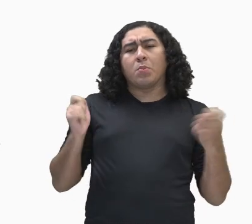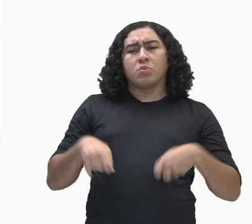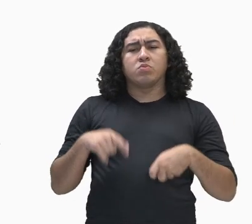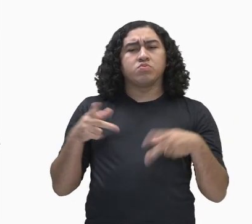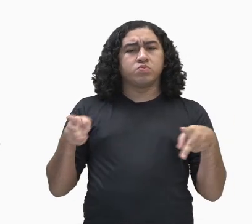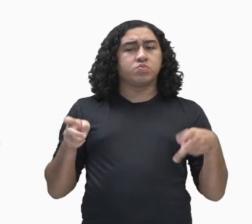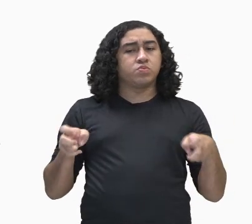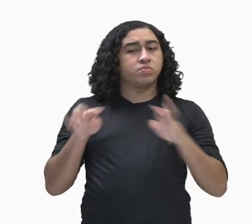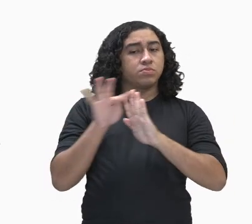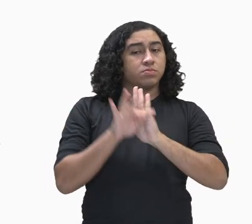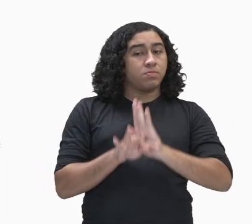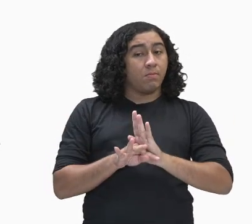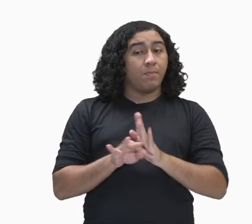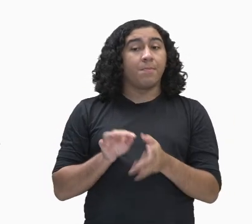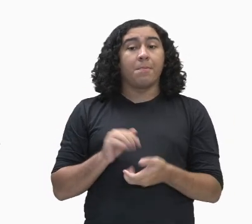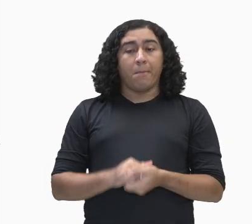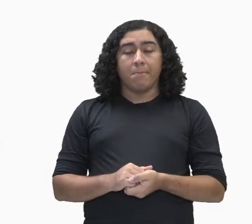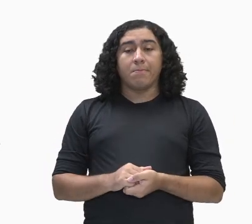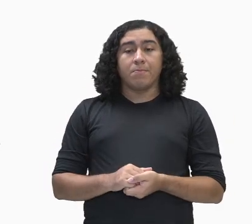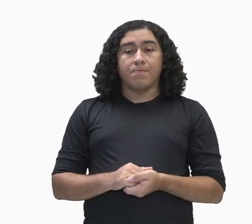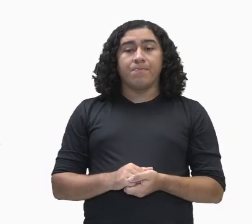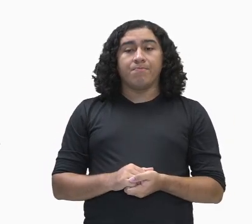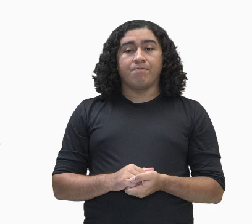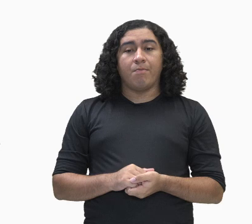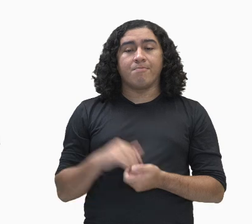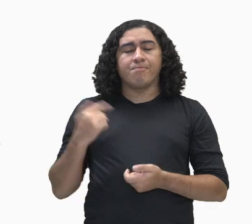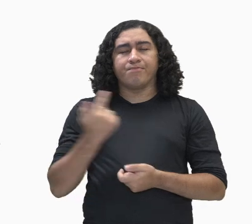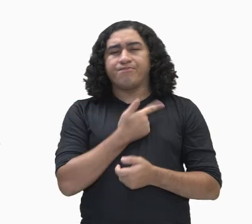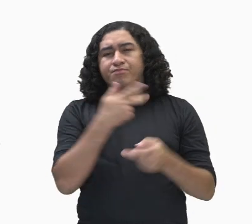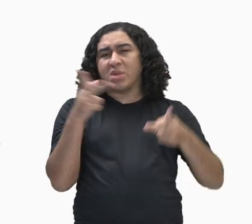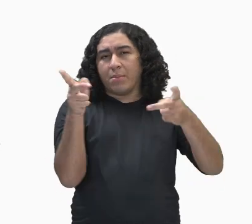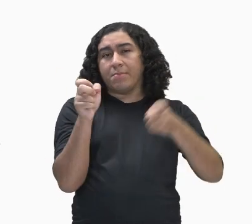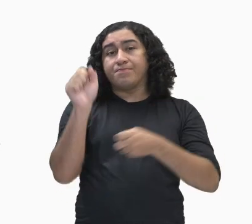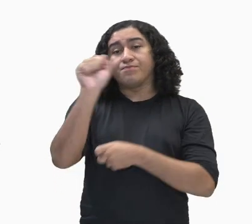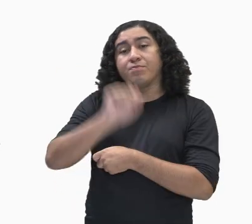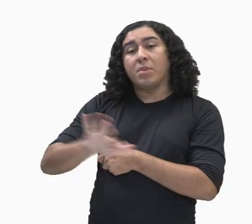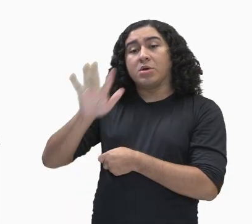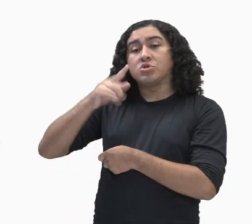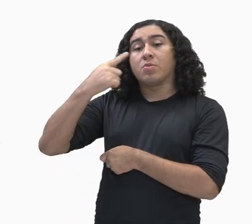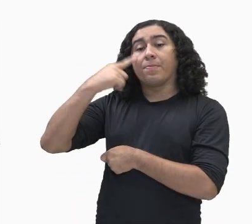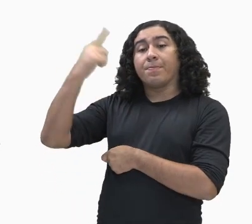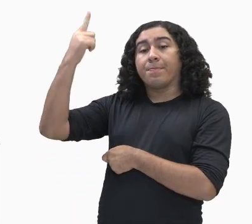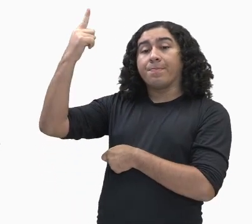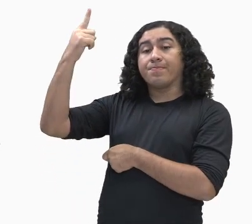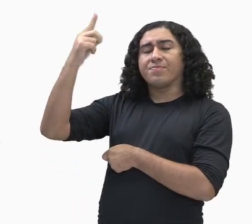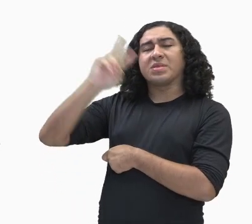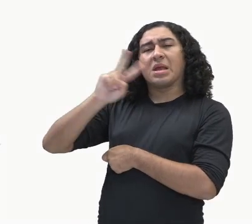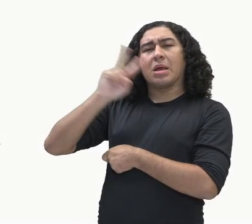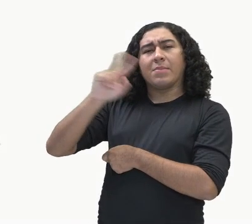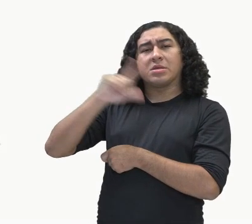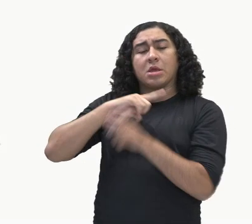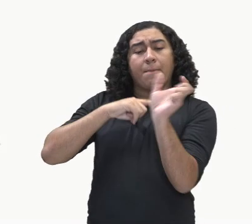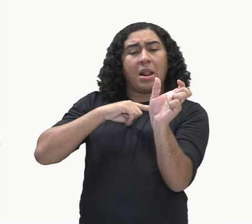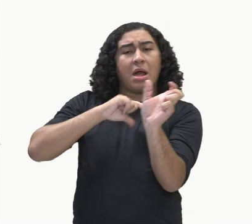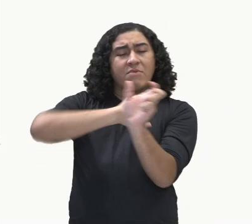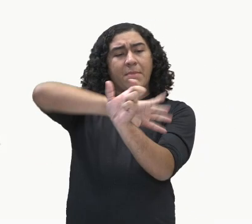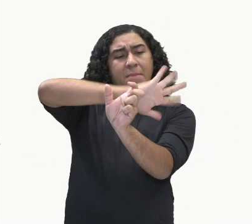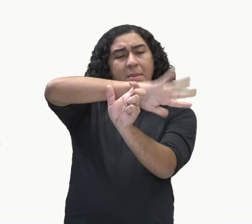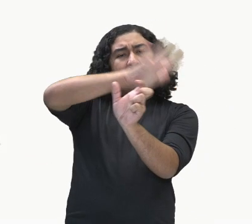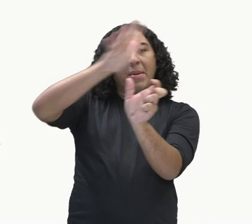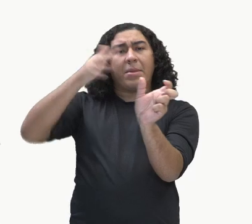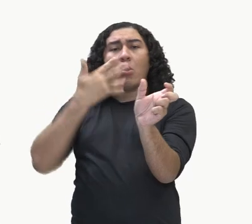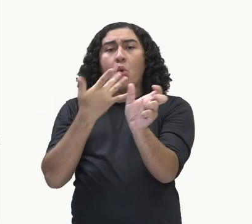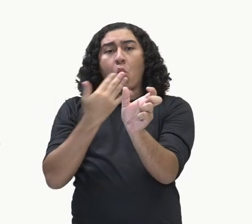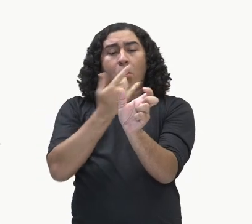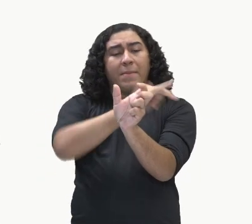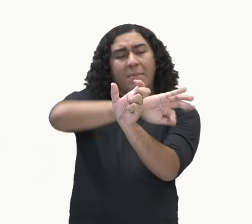texto? Novamente a gente viu, né, aquela mesma imagem se repetindo aqui, ó, aquelas variadas mãos, mãos com